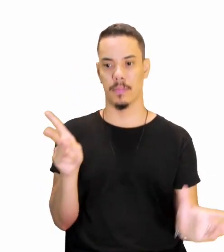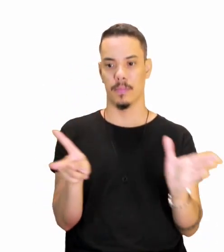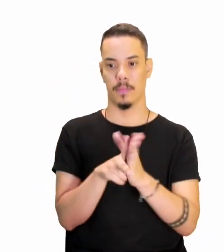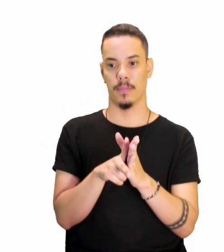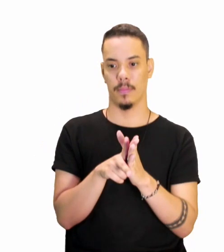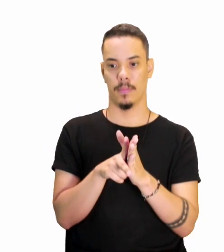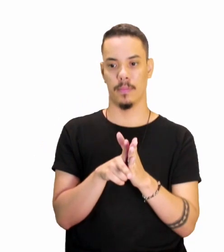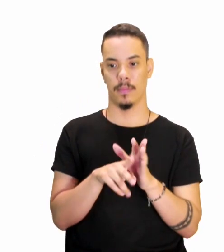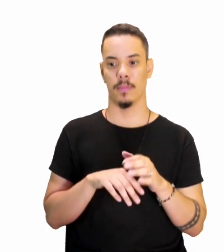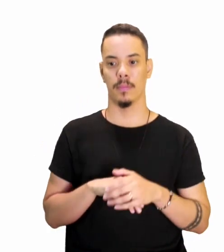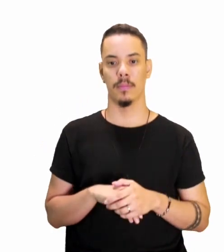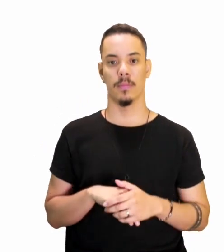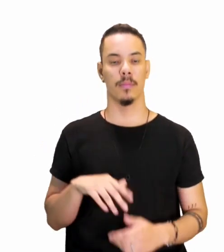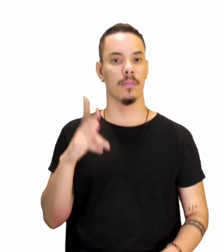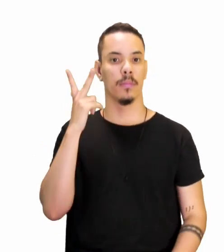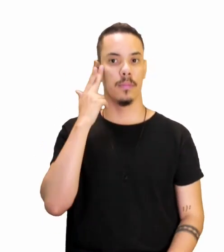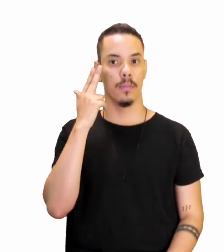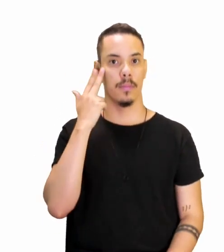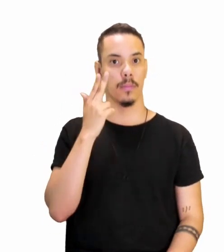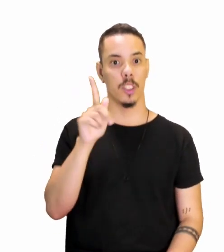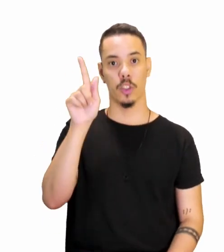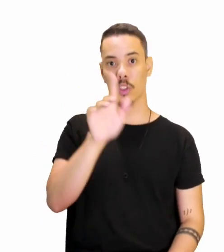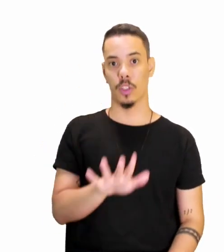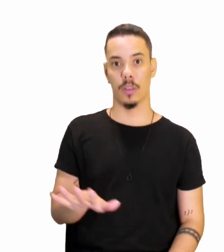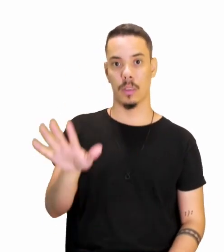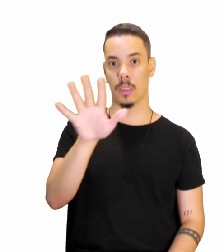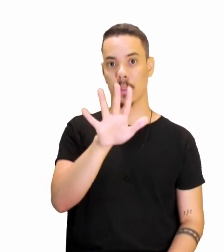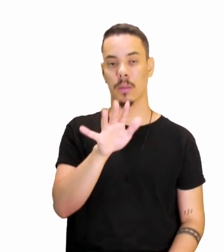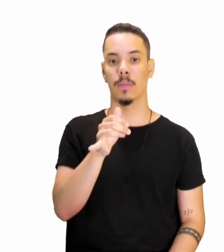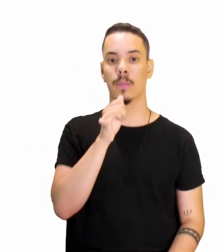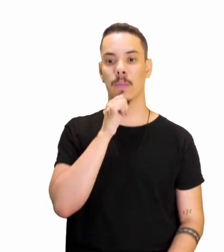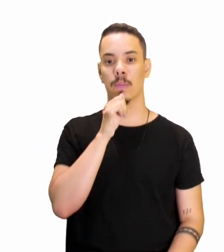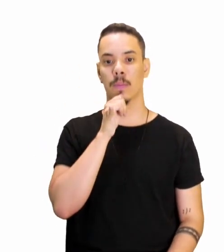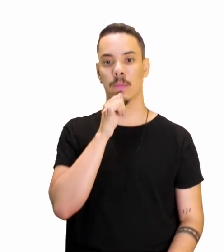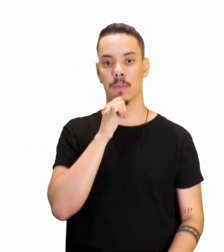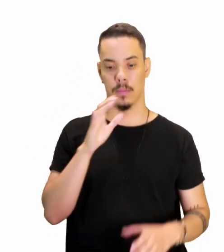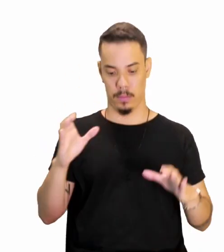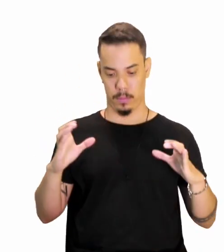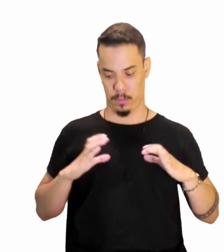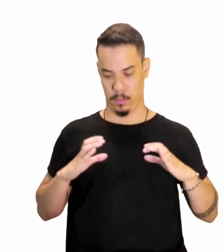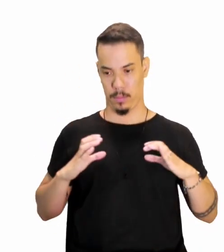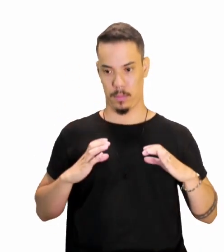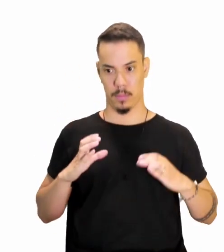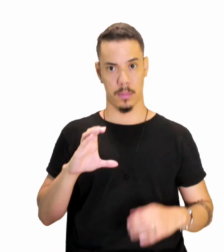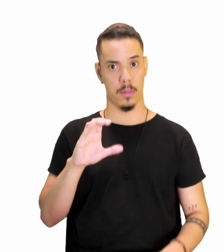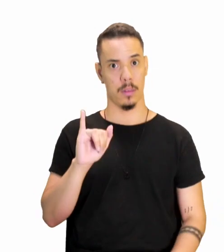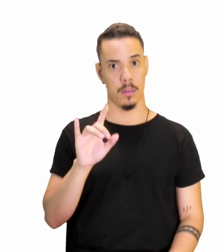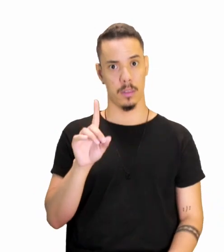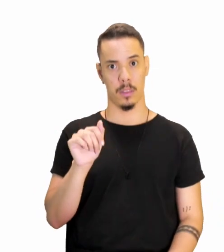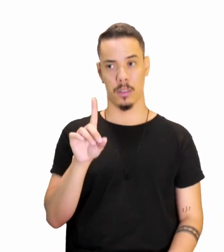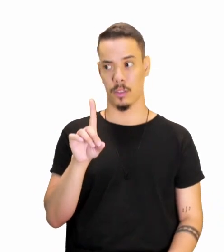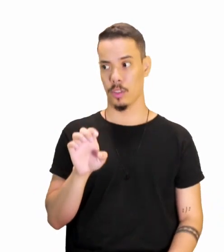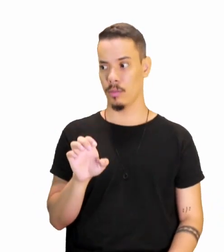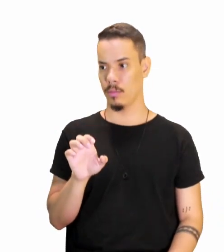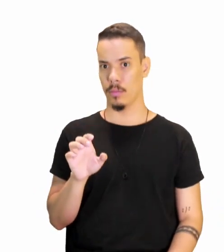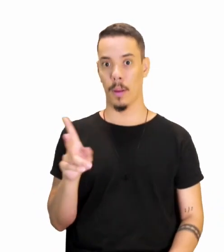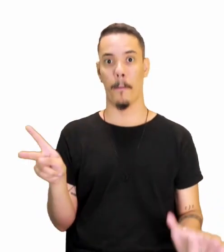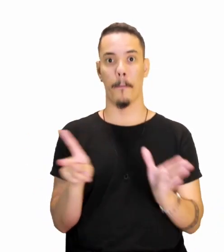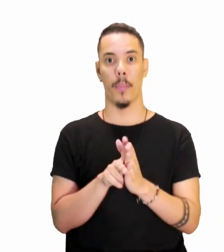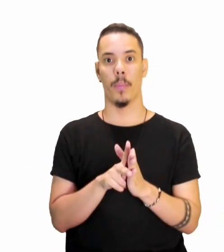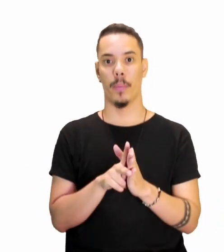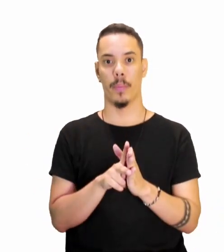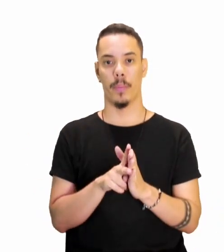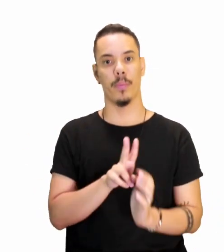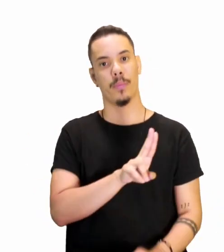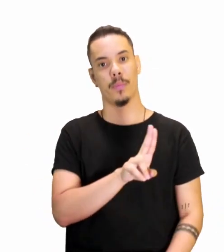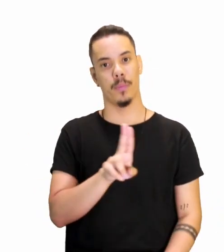próprio? O comum é o geral. Por exemplo, cidade é comum. O que é próprio?